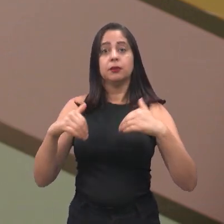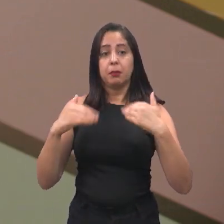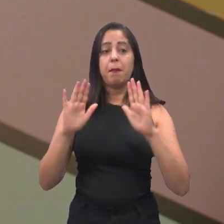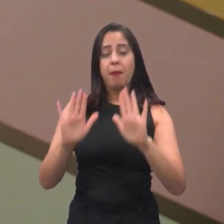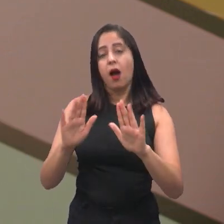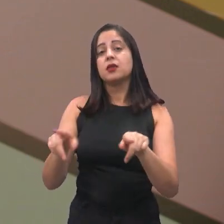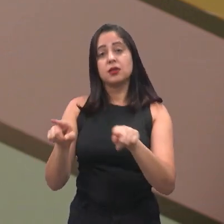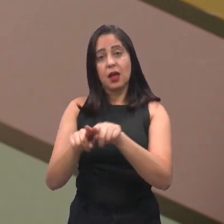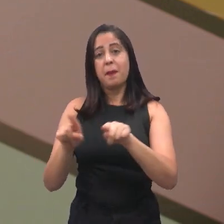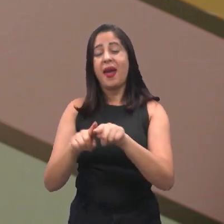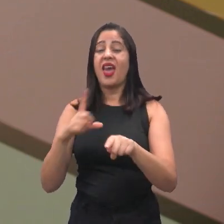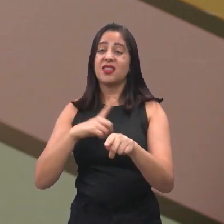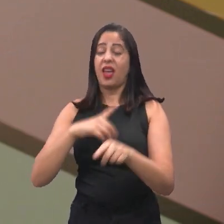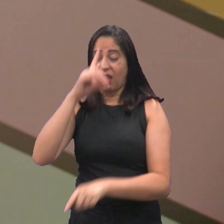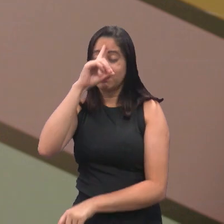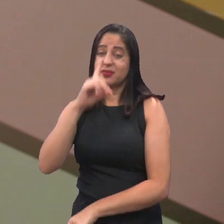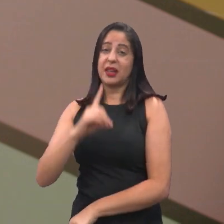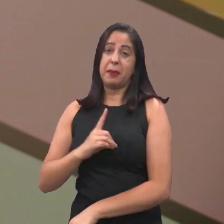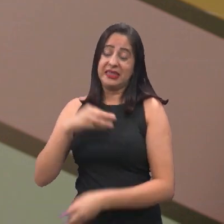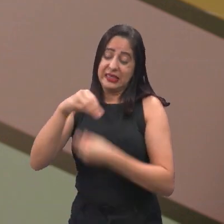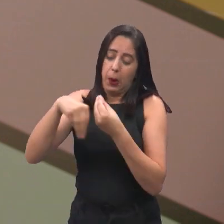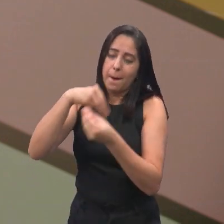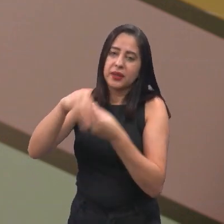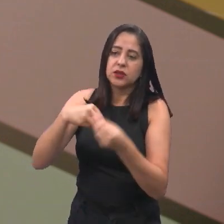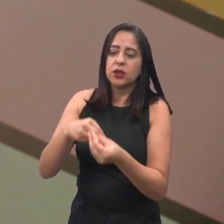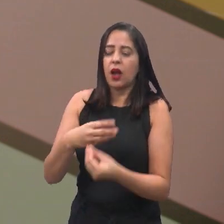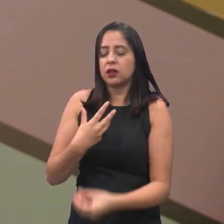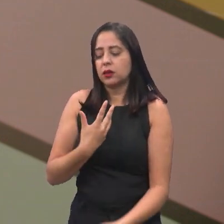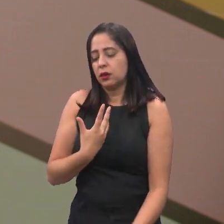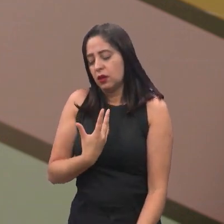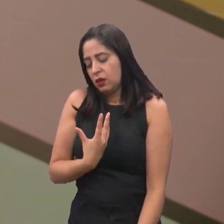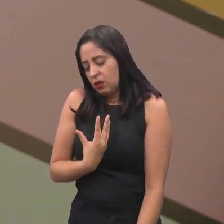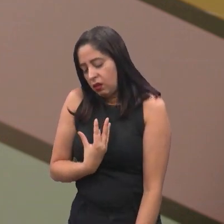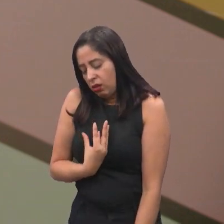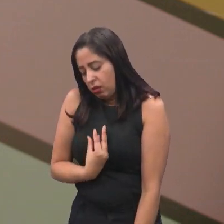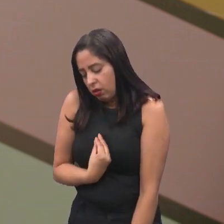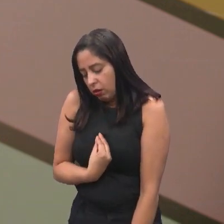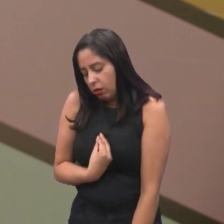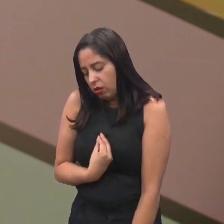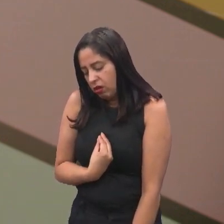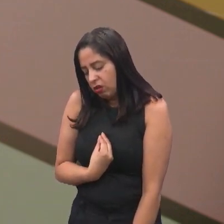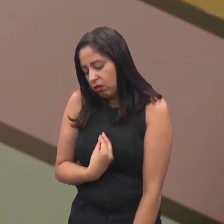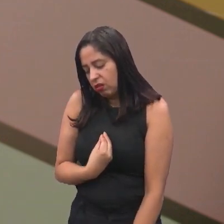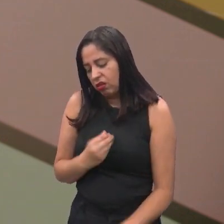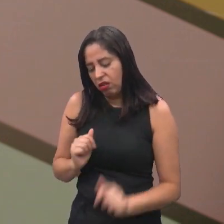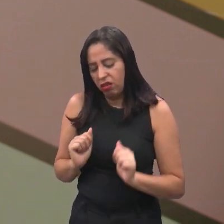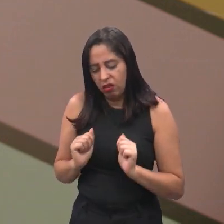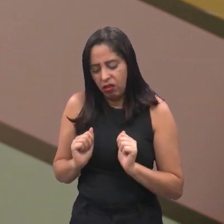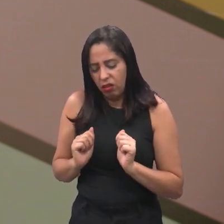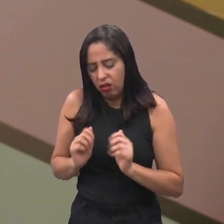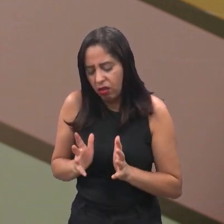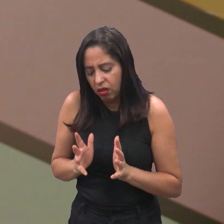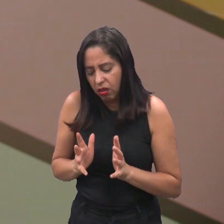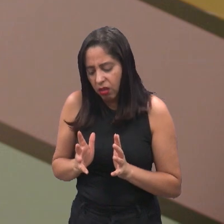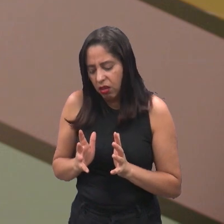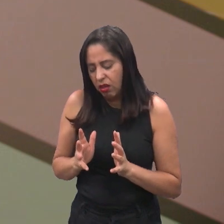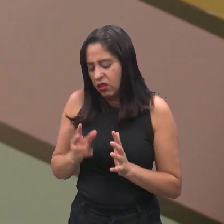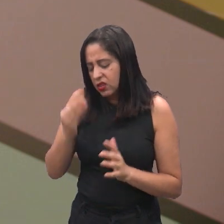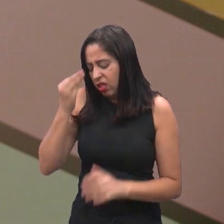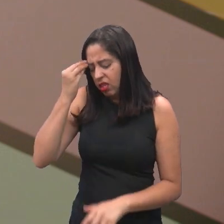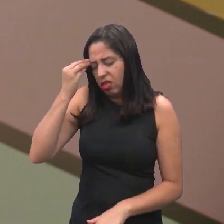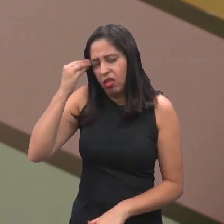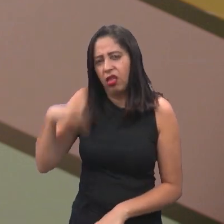sintomas depressivos. Uma apatia, uma falta de iniciativa, desinteresse.